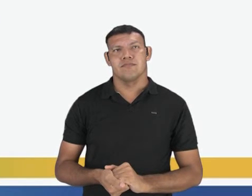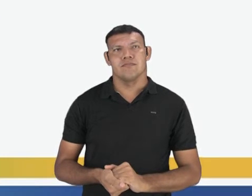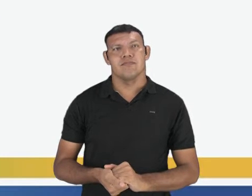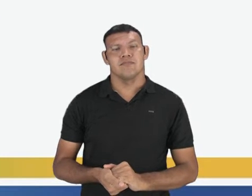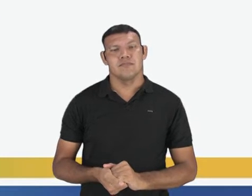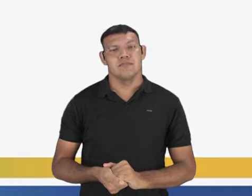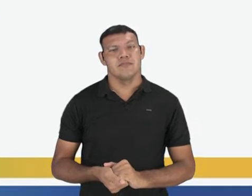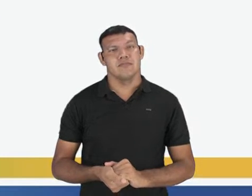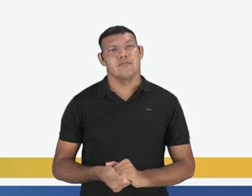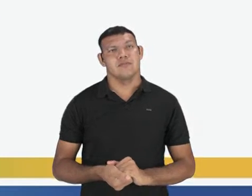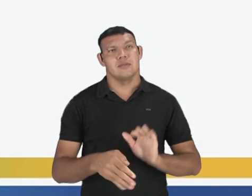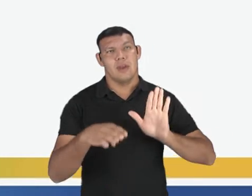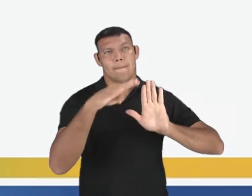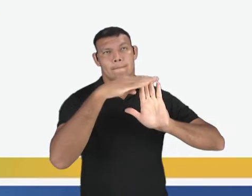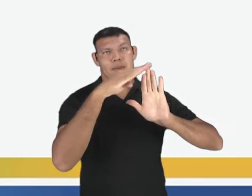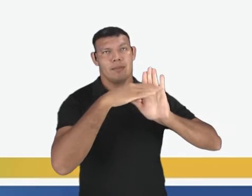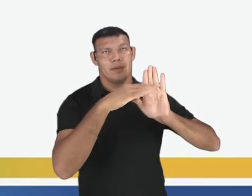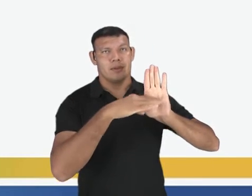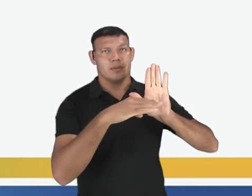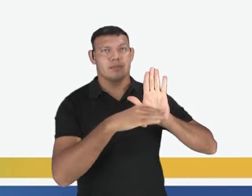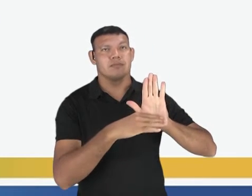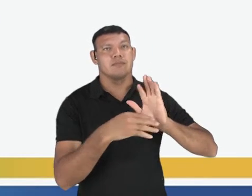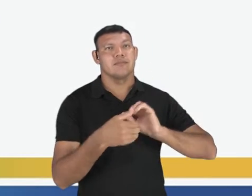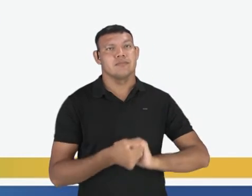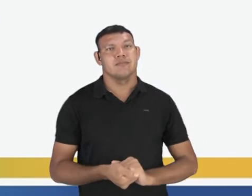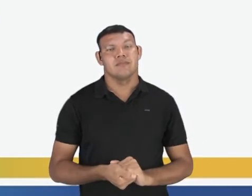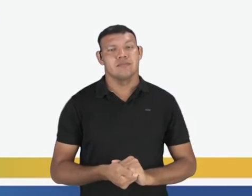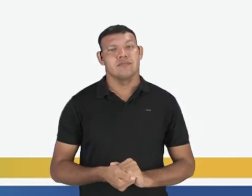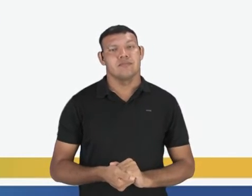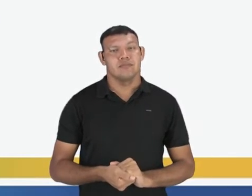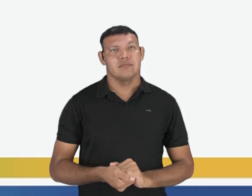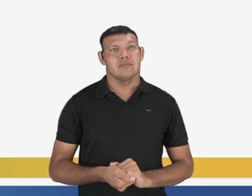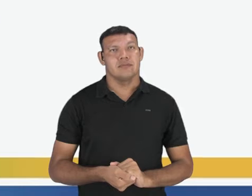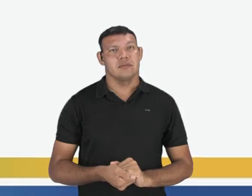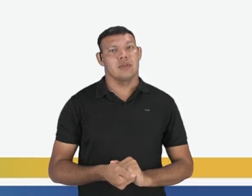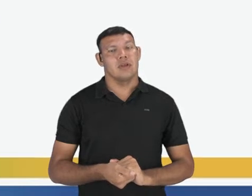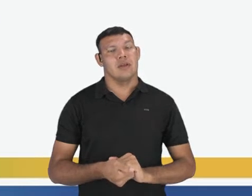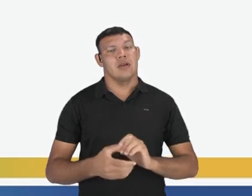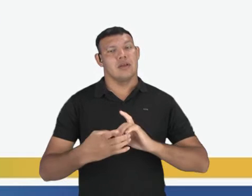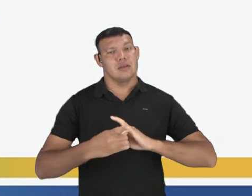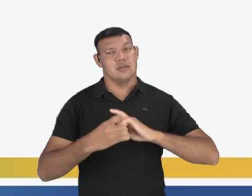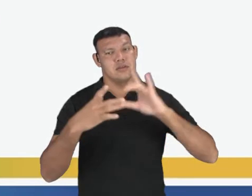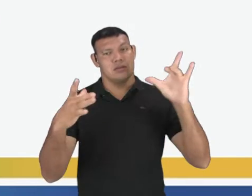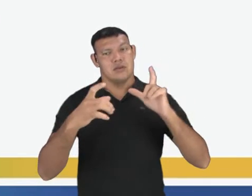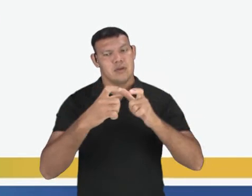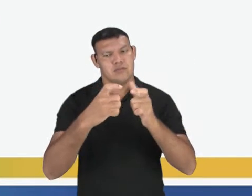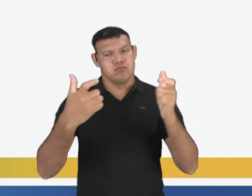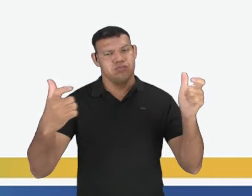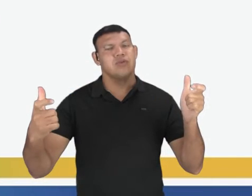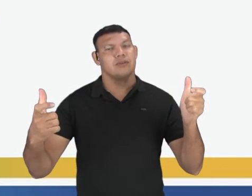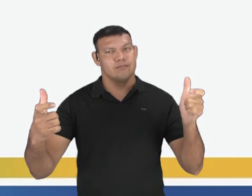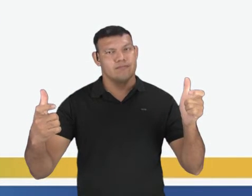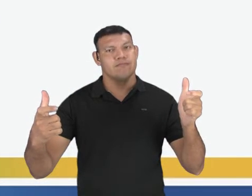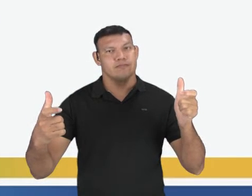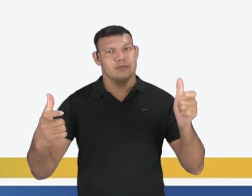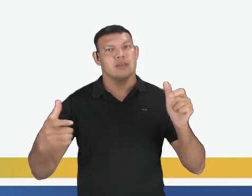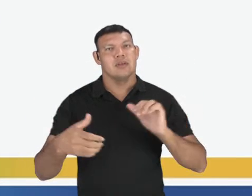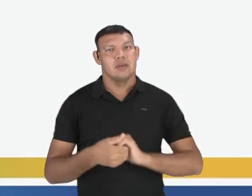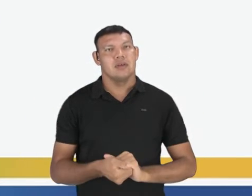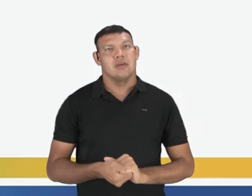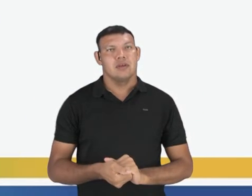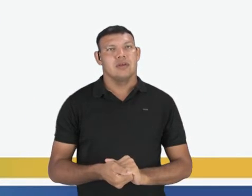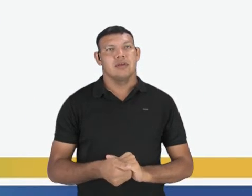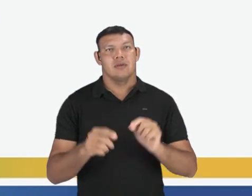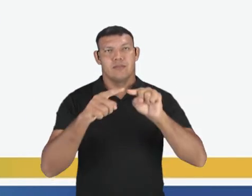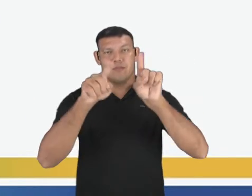uma democracia, né, uma resposta, uma democracia em grande escala exige, primeiro,